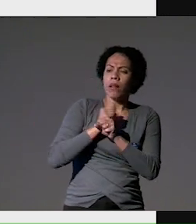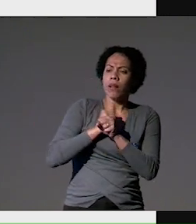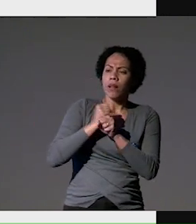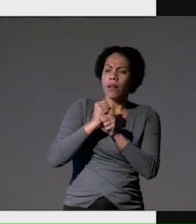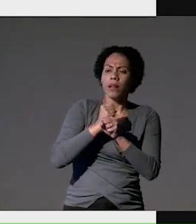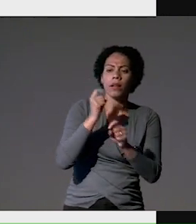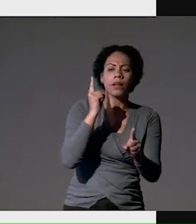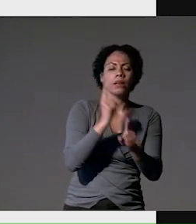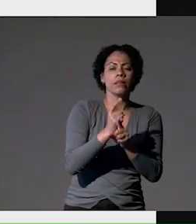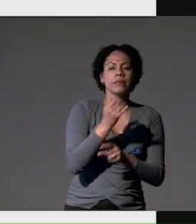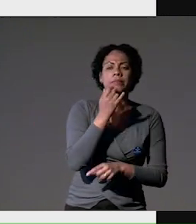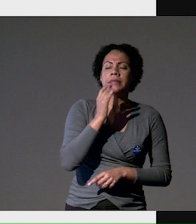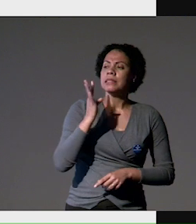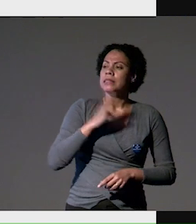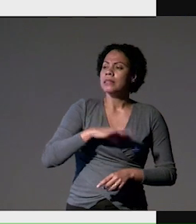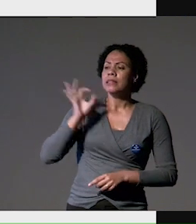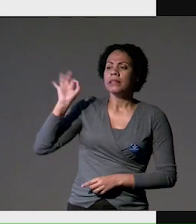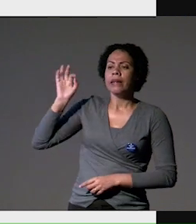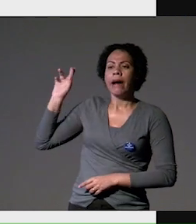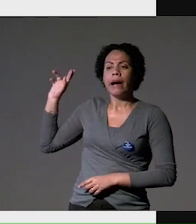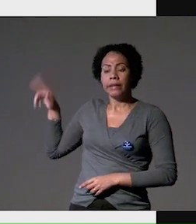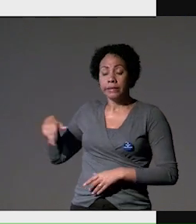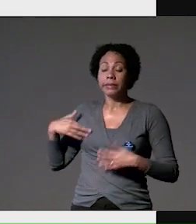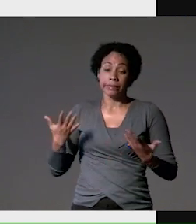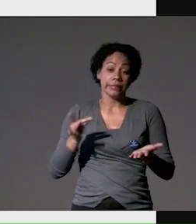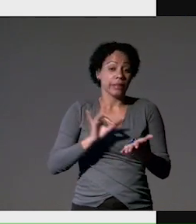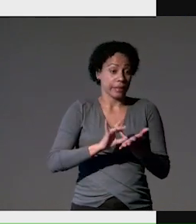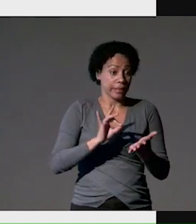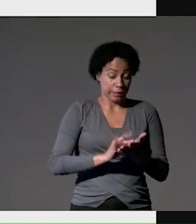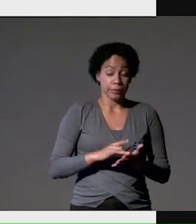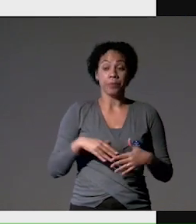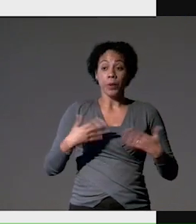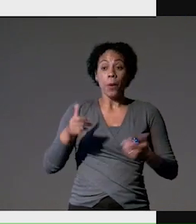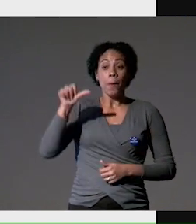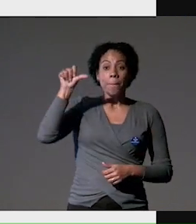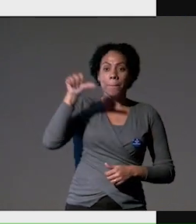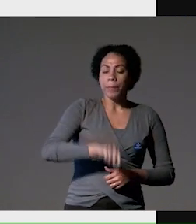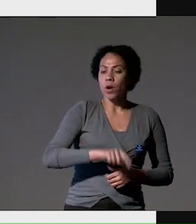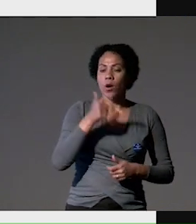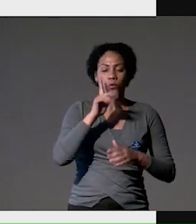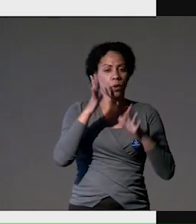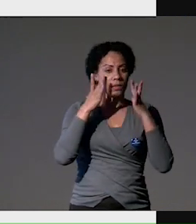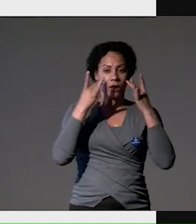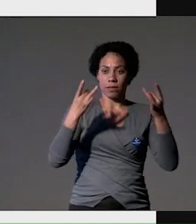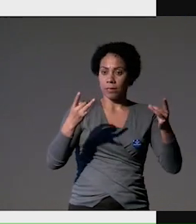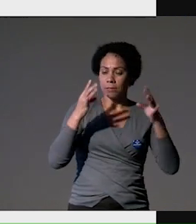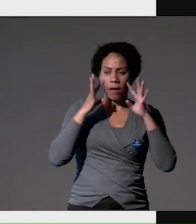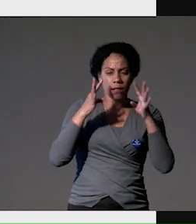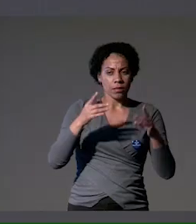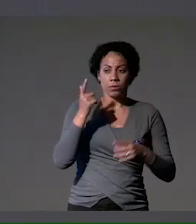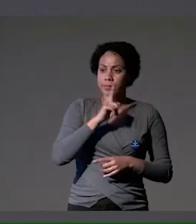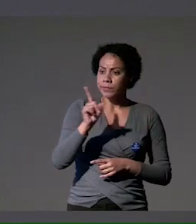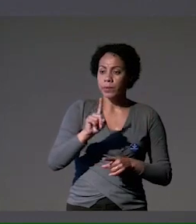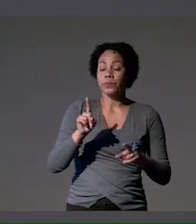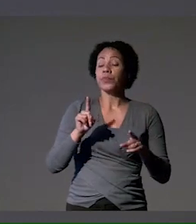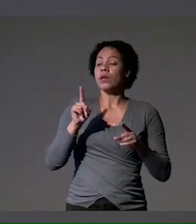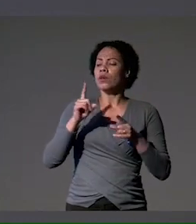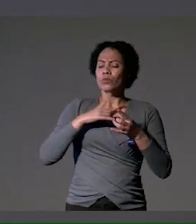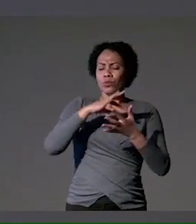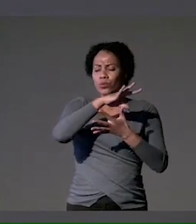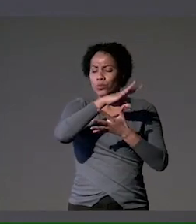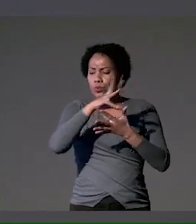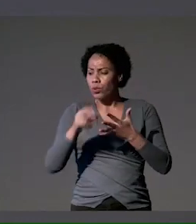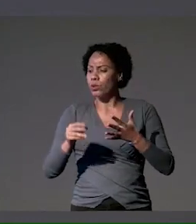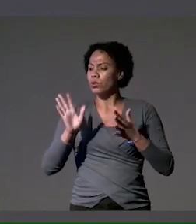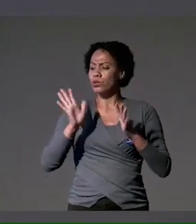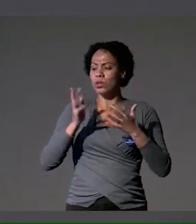algumas coisas que eles falavam eram verdade. Então, piora da concentração, seguramente, e morte prematura. Todas as coisas são bem estabelecidas